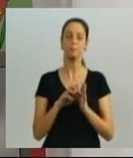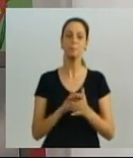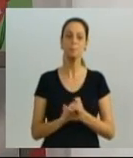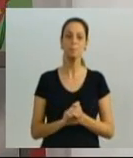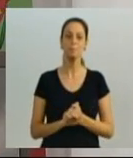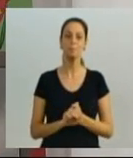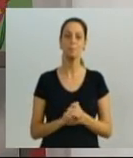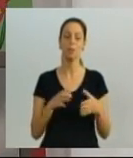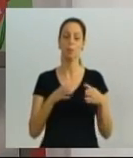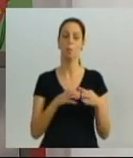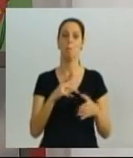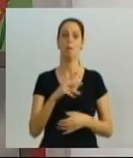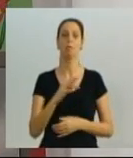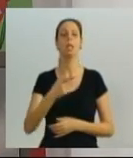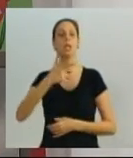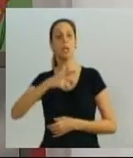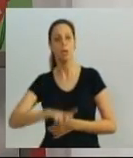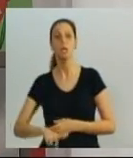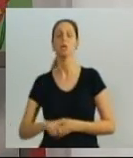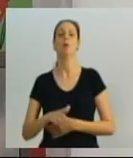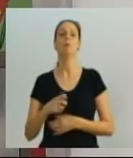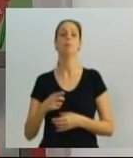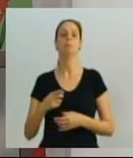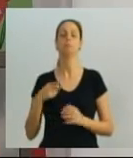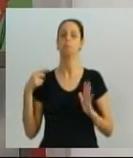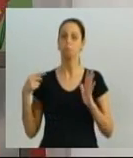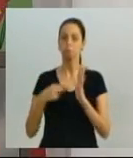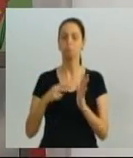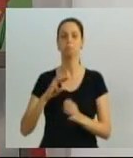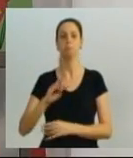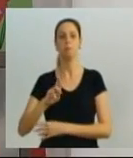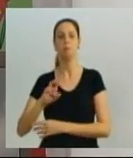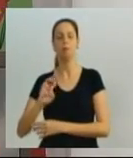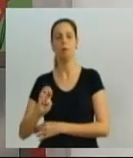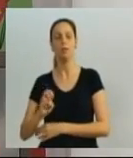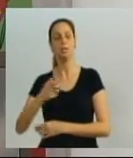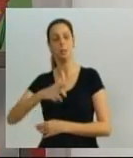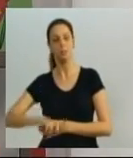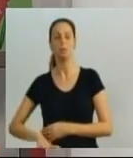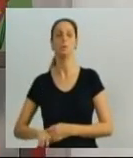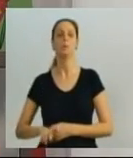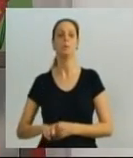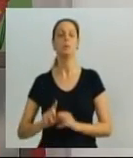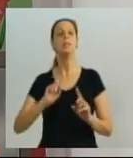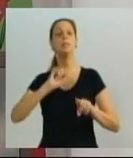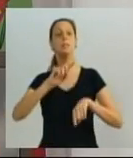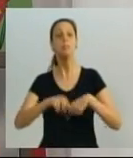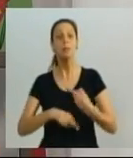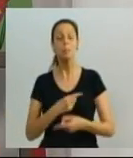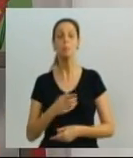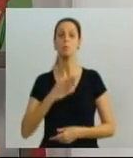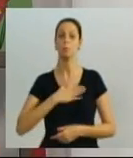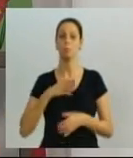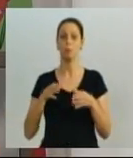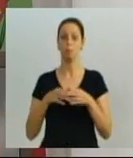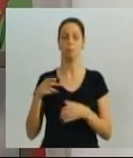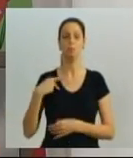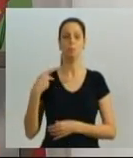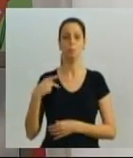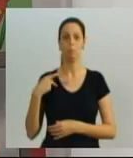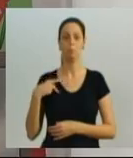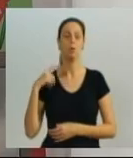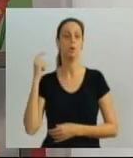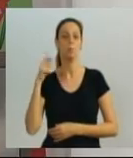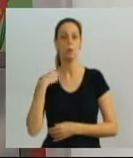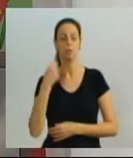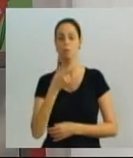PT recorreu, alguém do PT recorreu, e na sequência o meu partido, o advogado do partido, que eu não